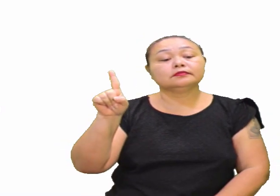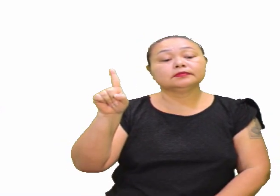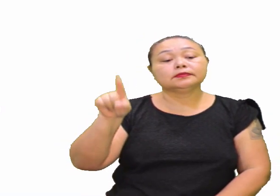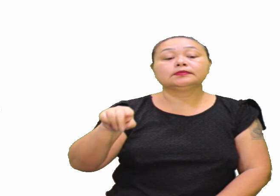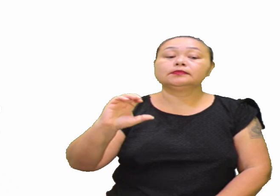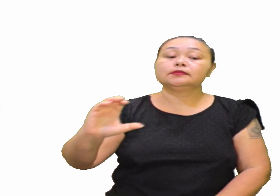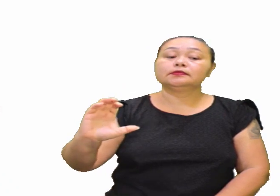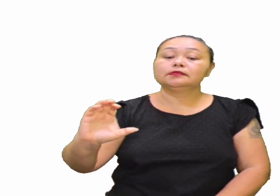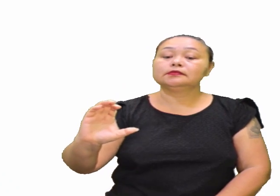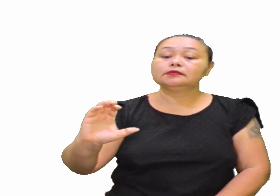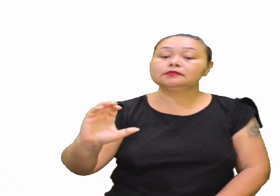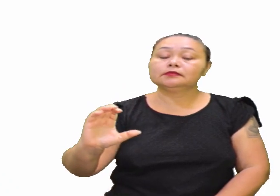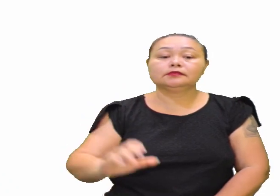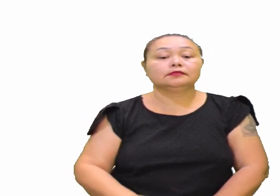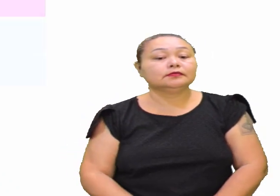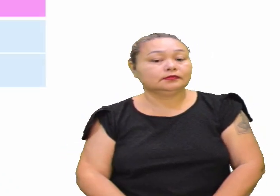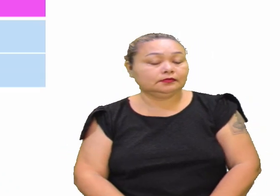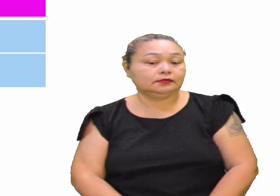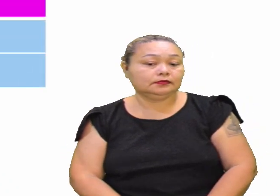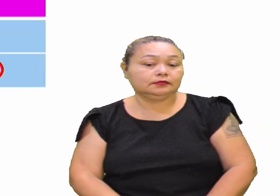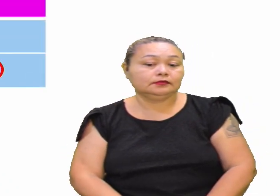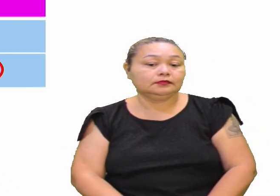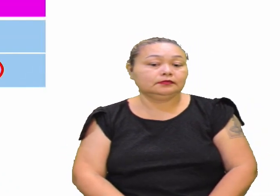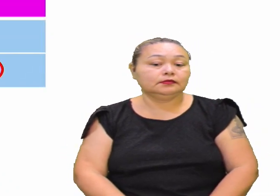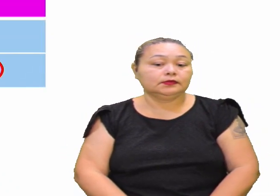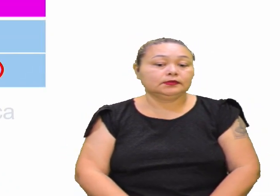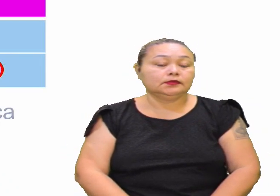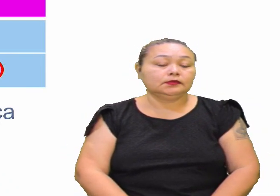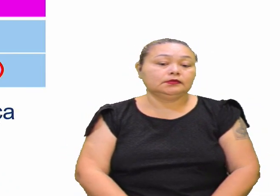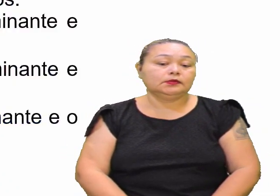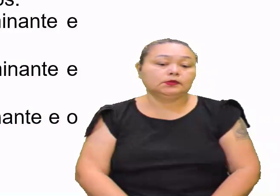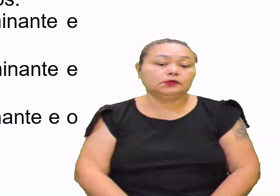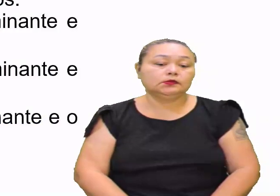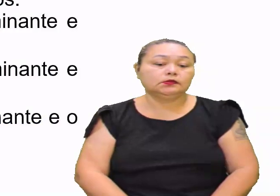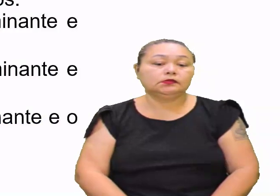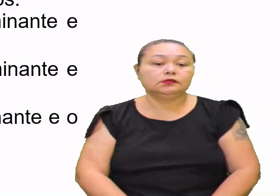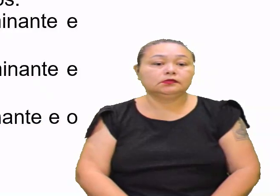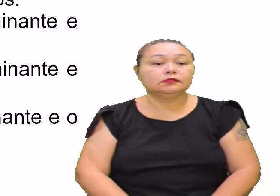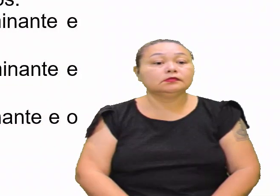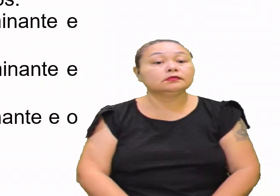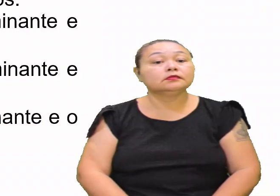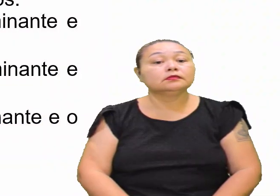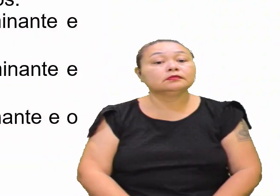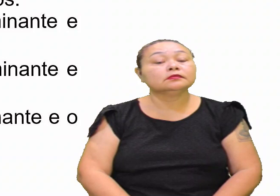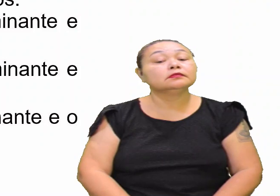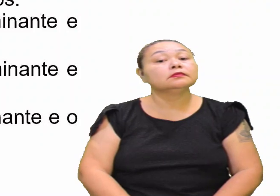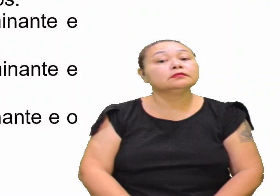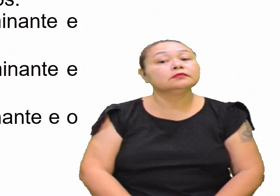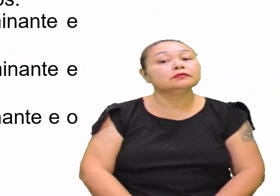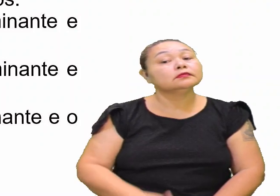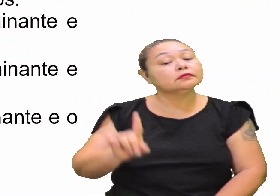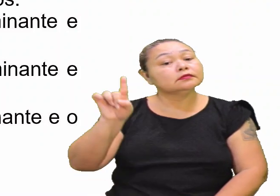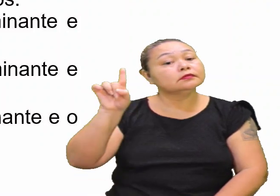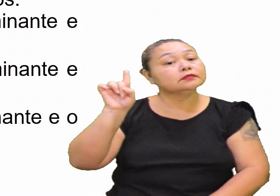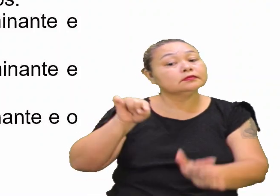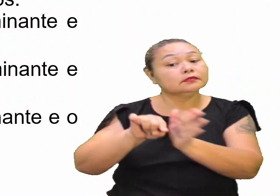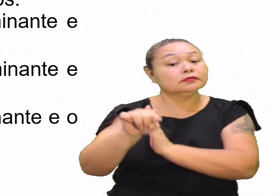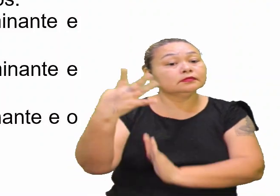probabilidade dela ter um filho com distrofia, temos que considerar que Júlia é o quê?